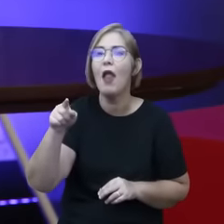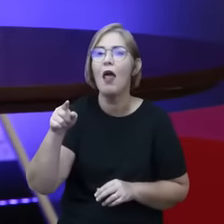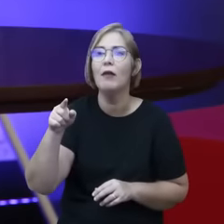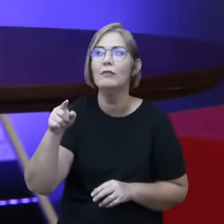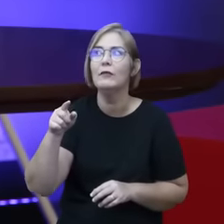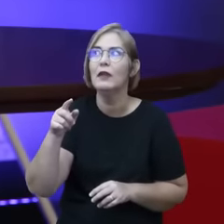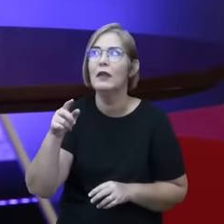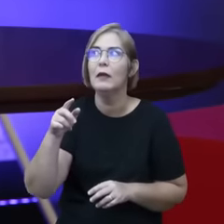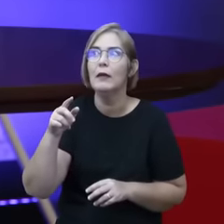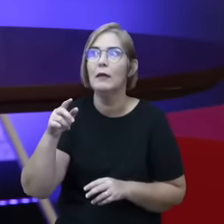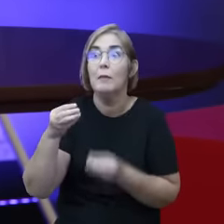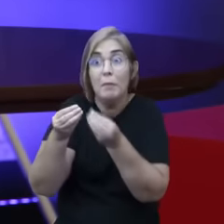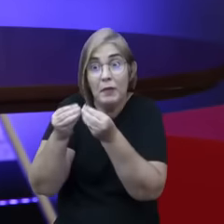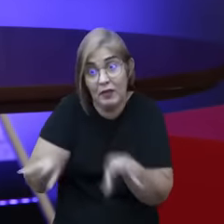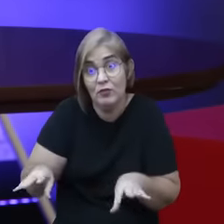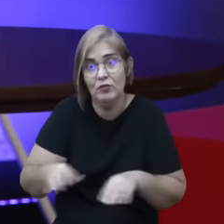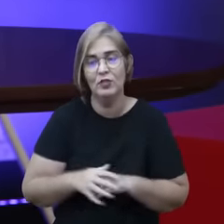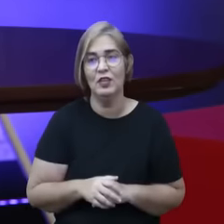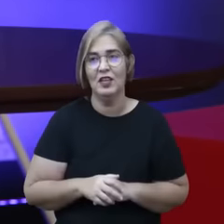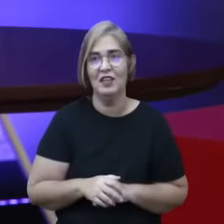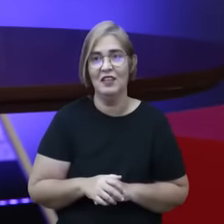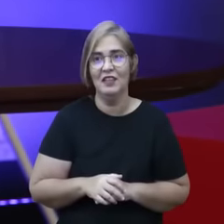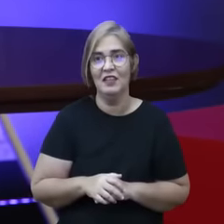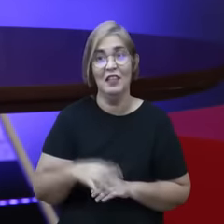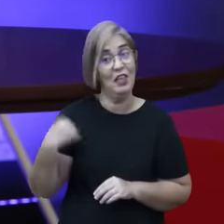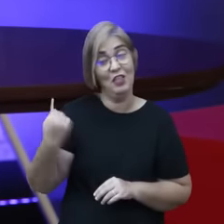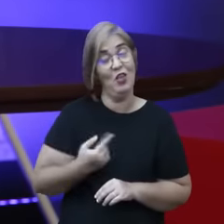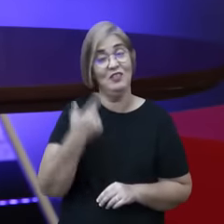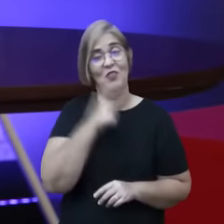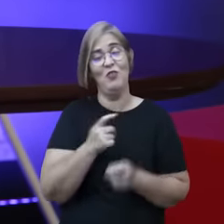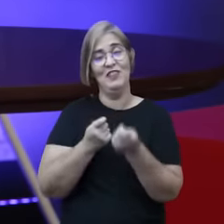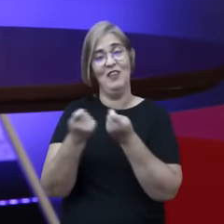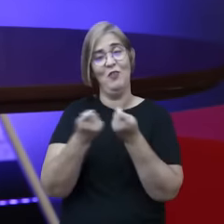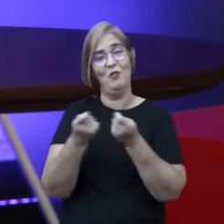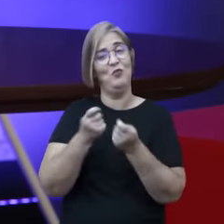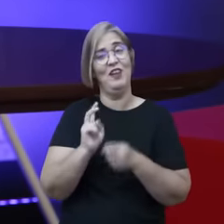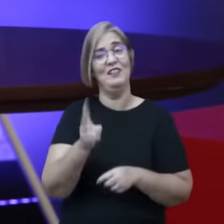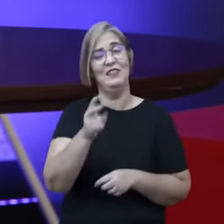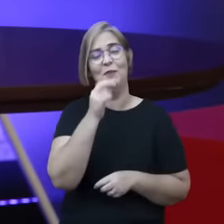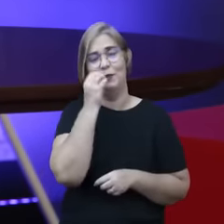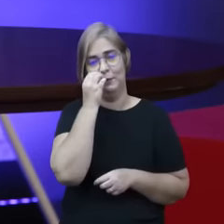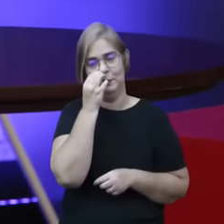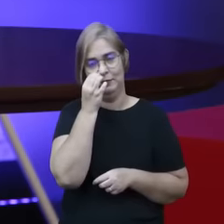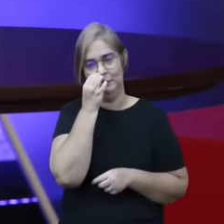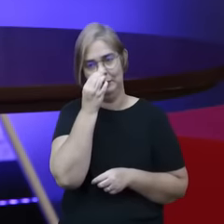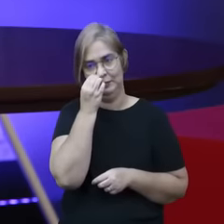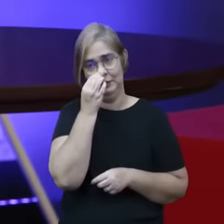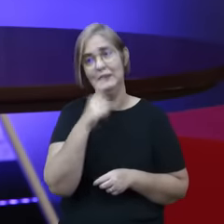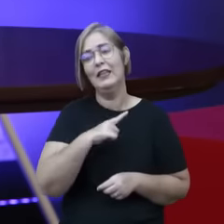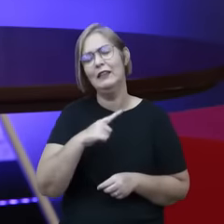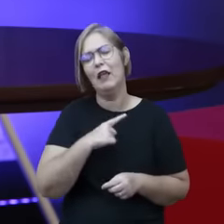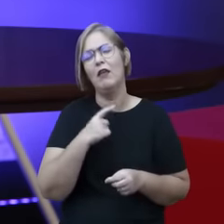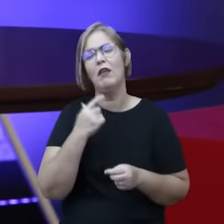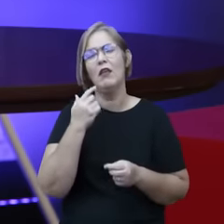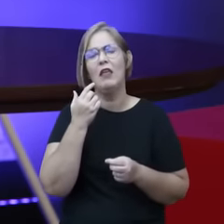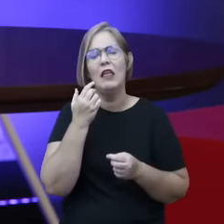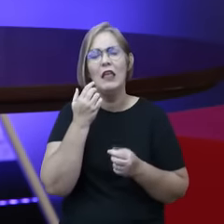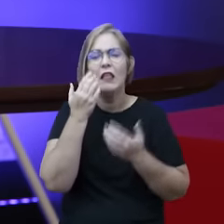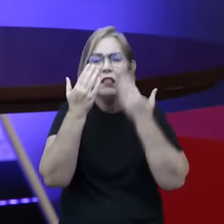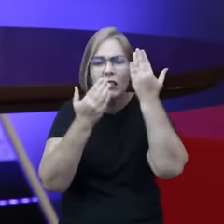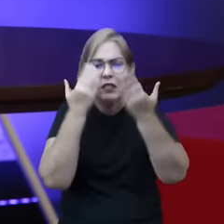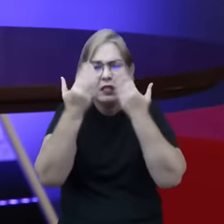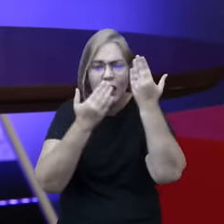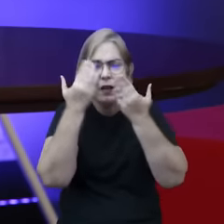conseguimos controlá-las. Tanto que depois os filósofos vão falar o tempo todo, né, eh, de uma terapia das paixões, a necessidade de